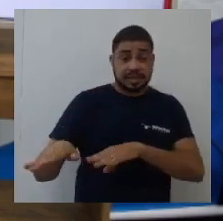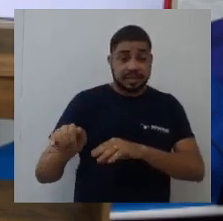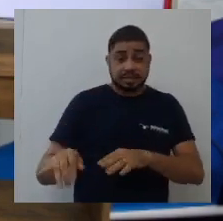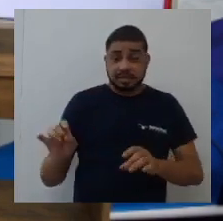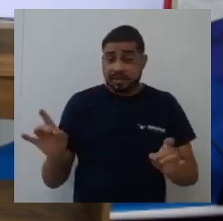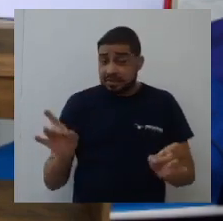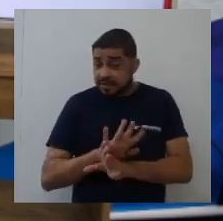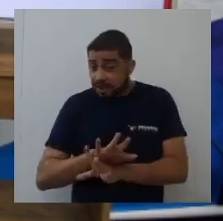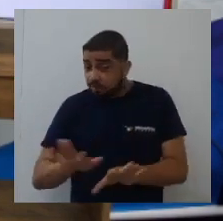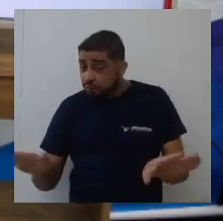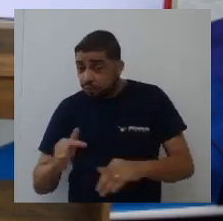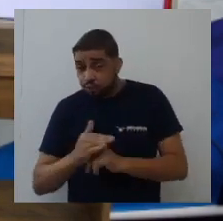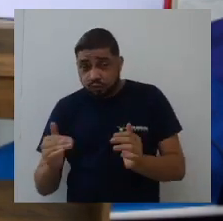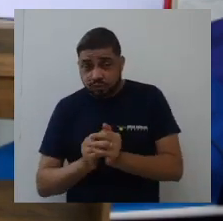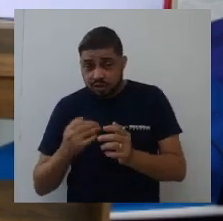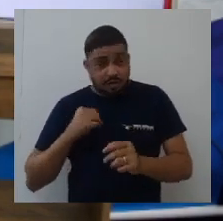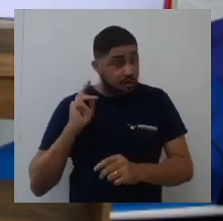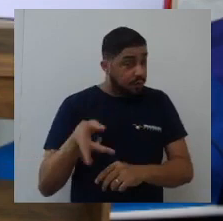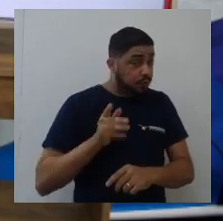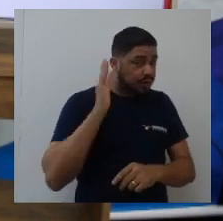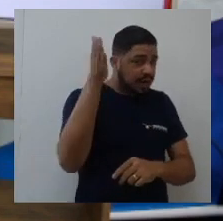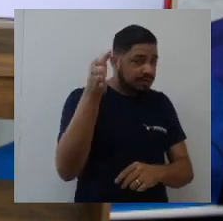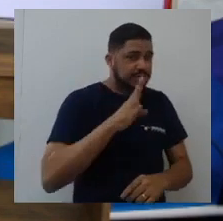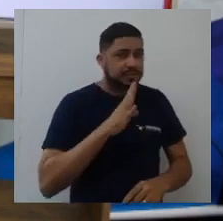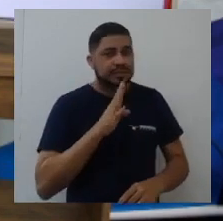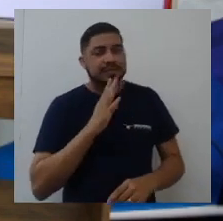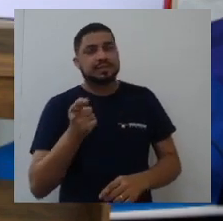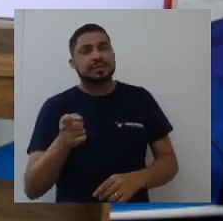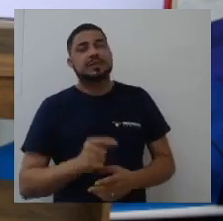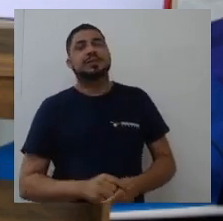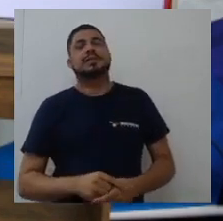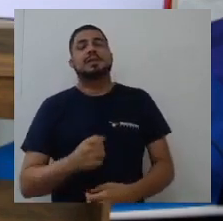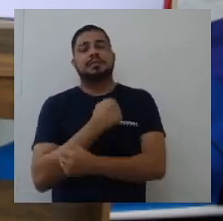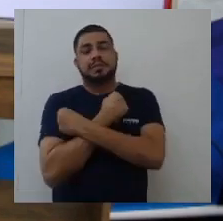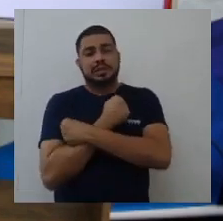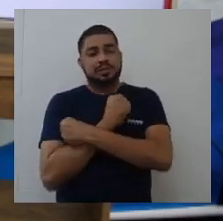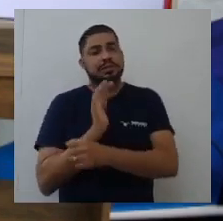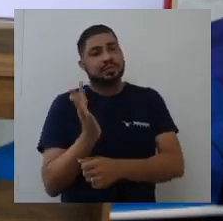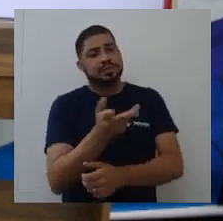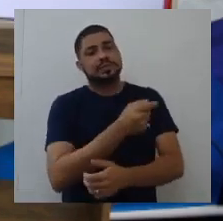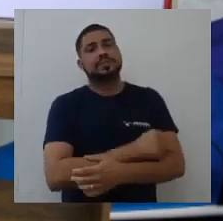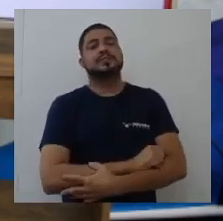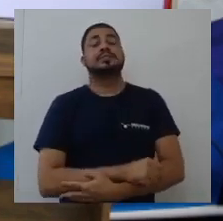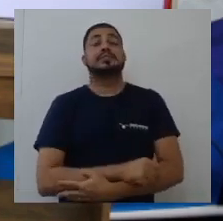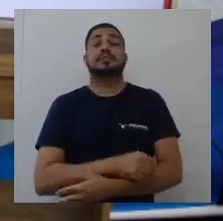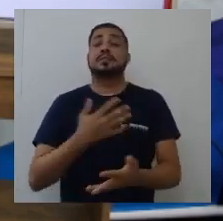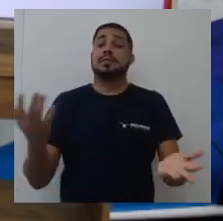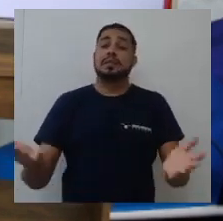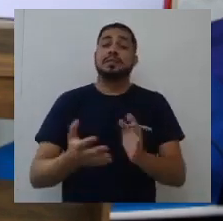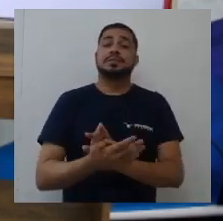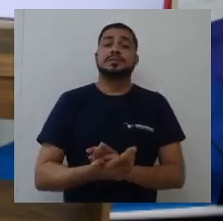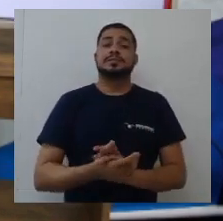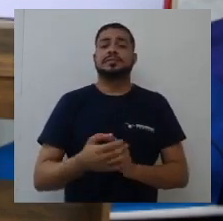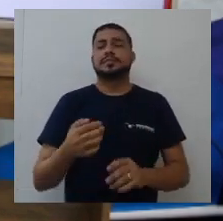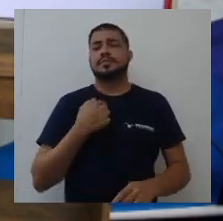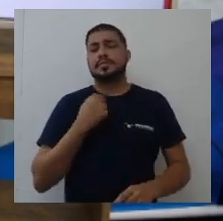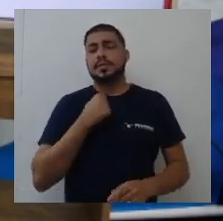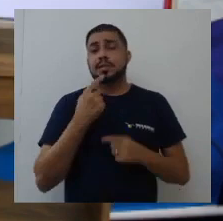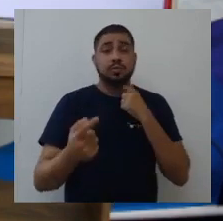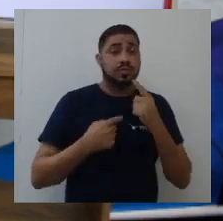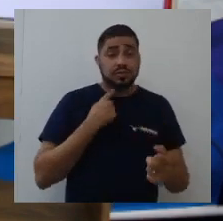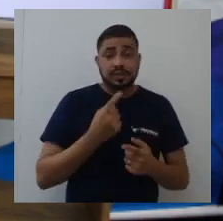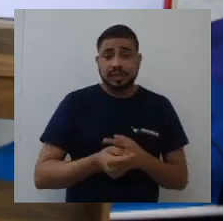tudo Tiringa, vou estar lá em Serra Talhada te conhecendo, tá certo? Você, Charles, um abraço para todos vocês. Agora, vê só. Minha dúvida